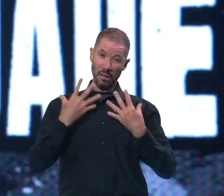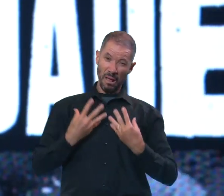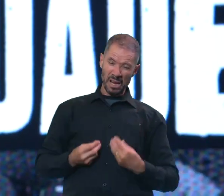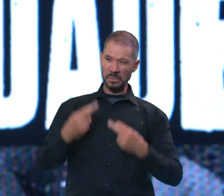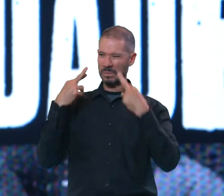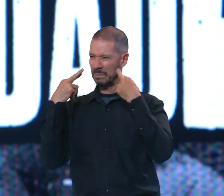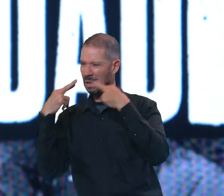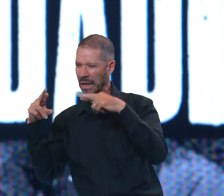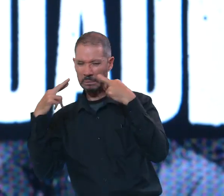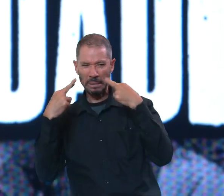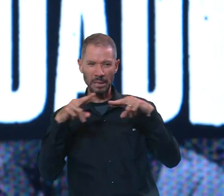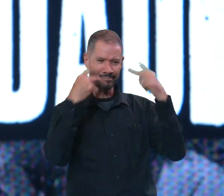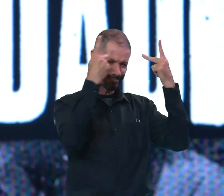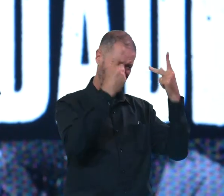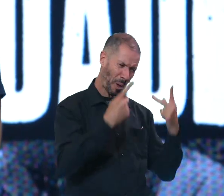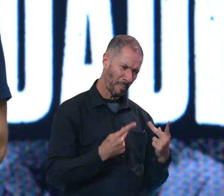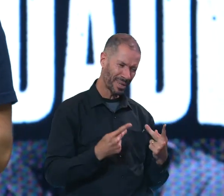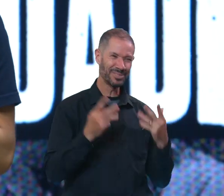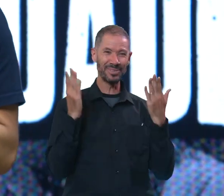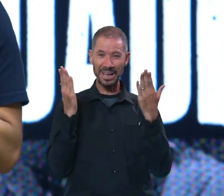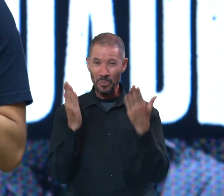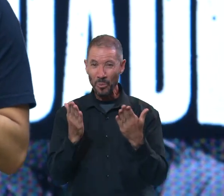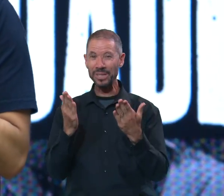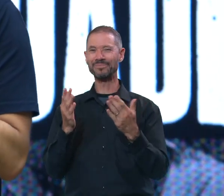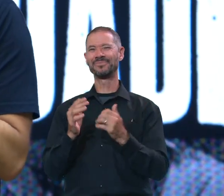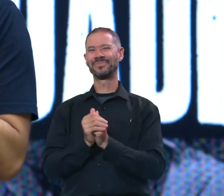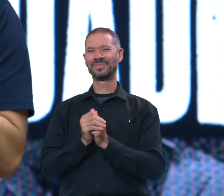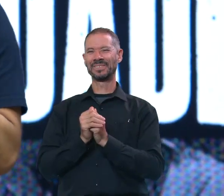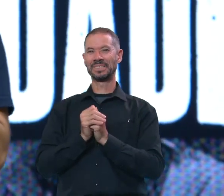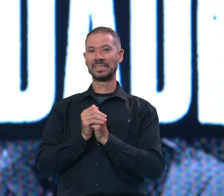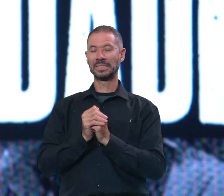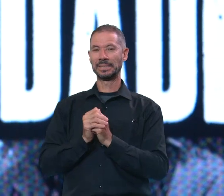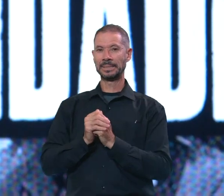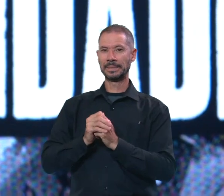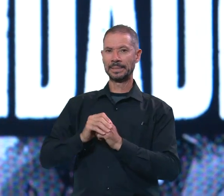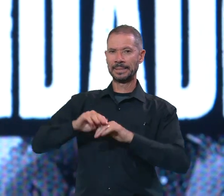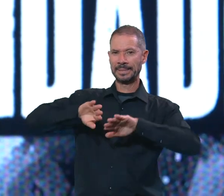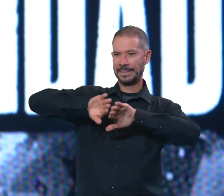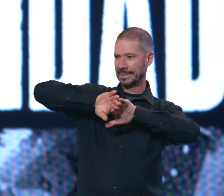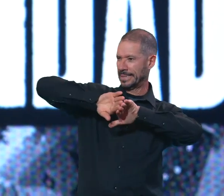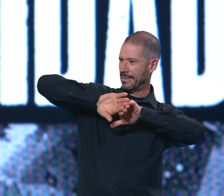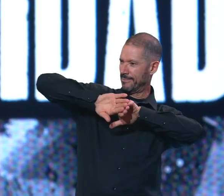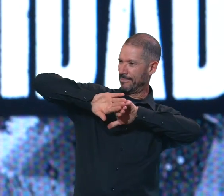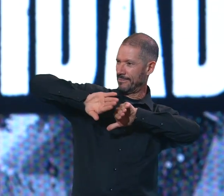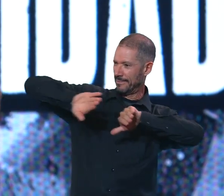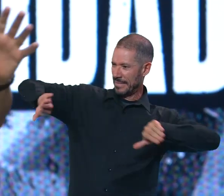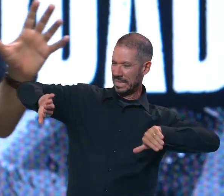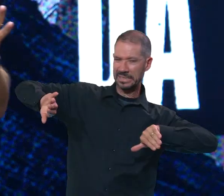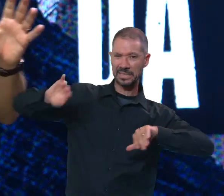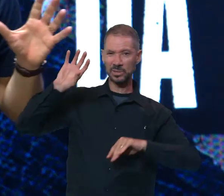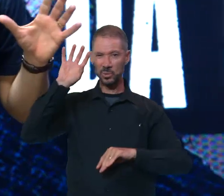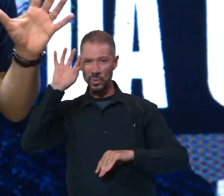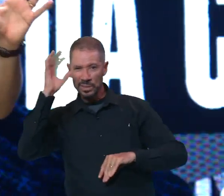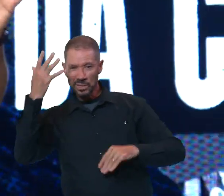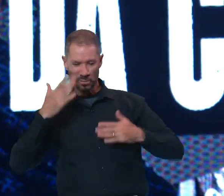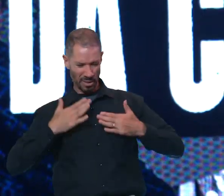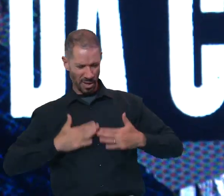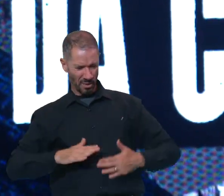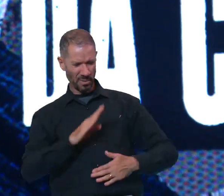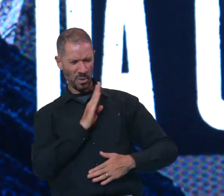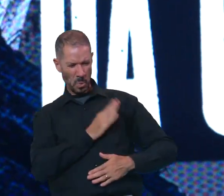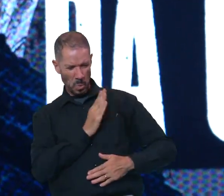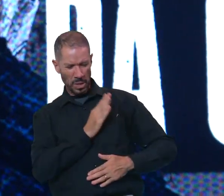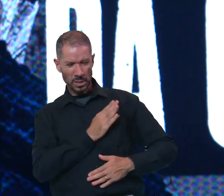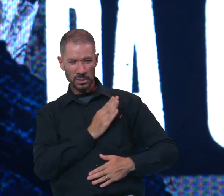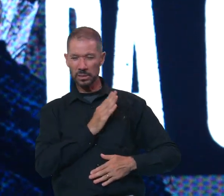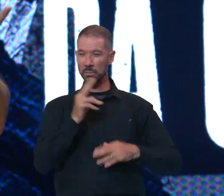murmura. Gente é humano. Agora, quando você se afasta um pouco daquela situação, acalma o coração e começa a tentar olhar